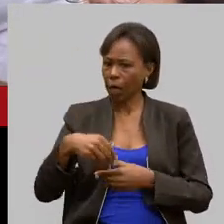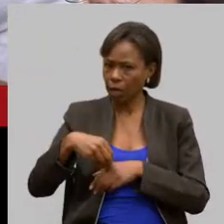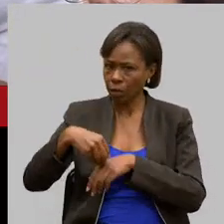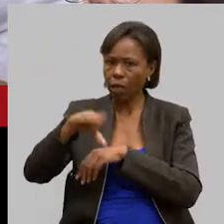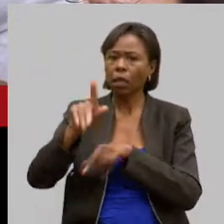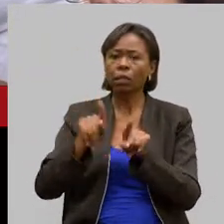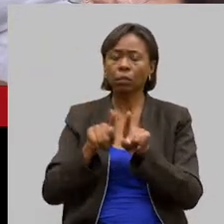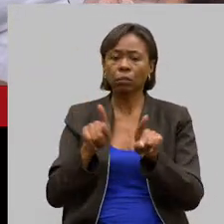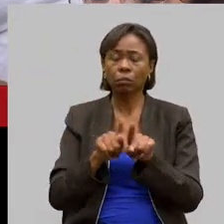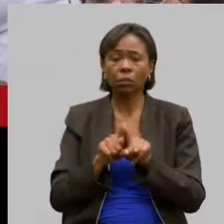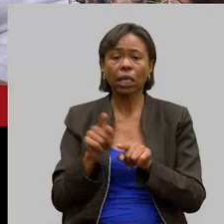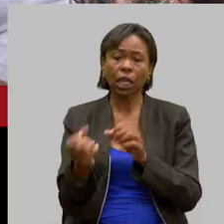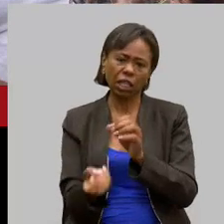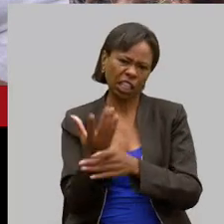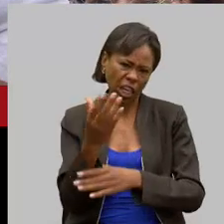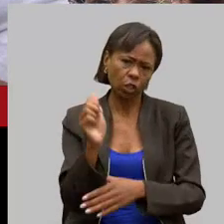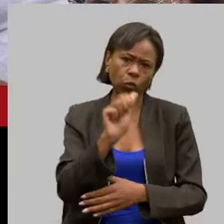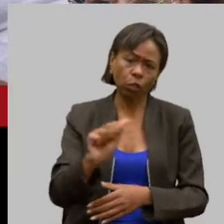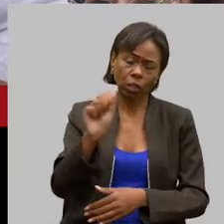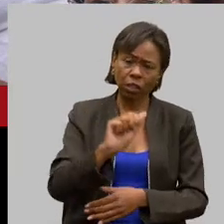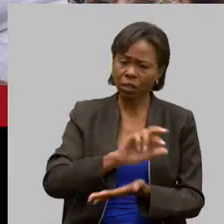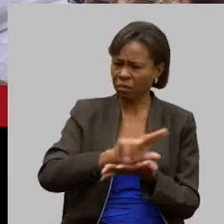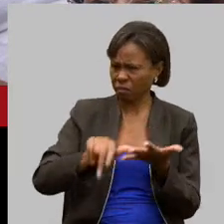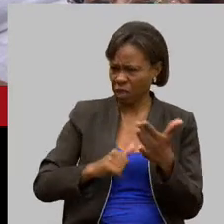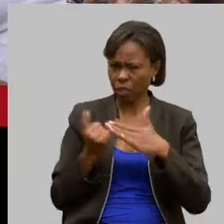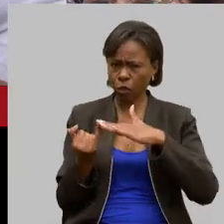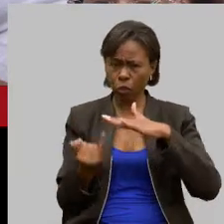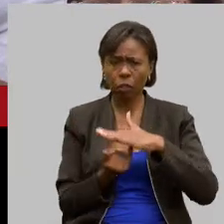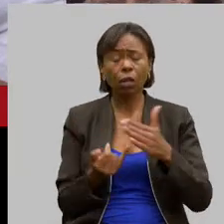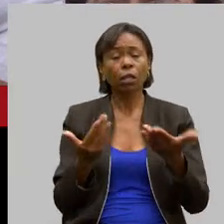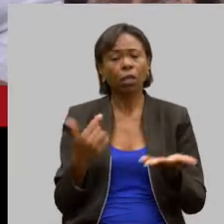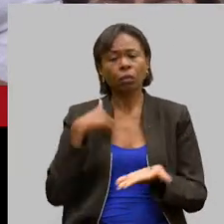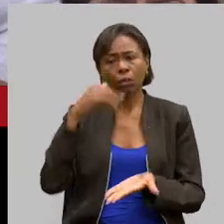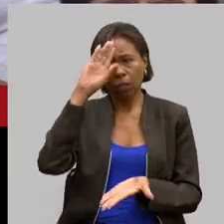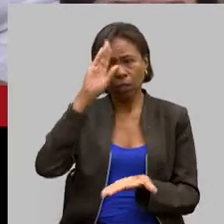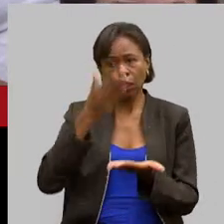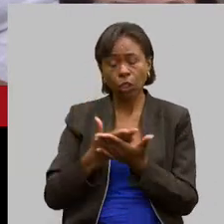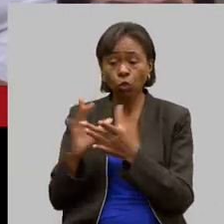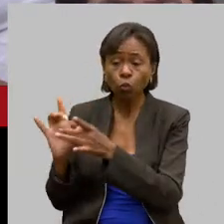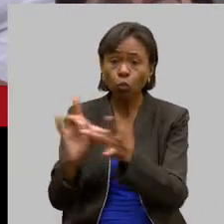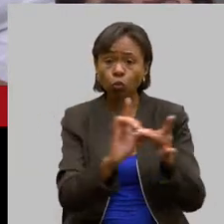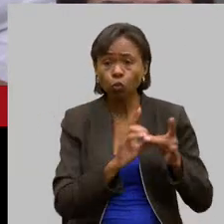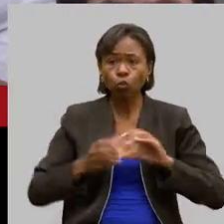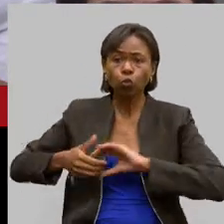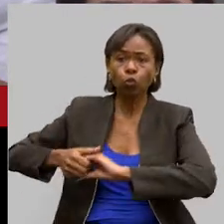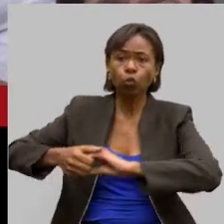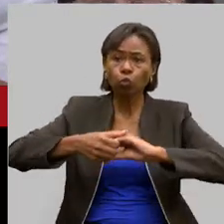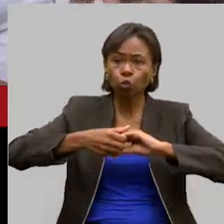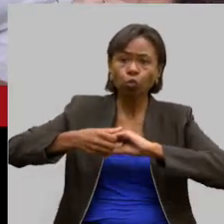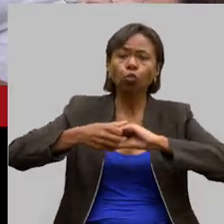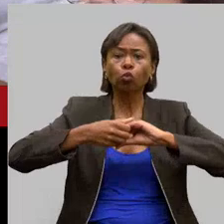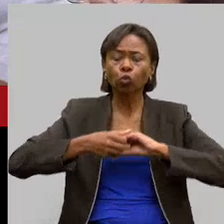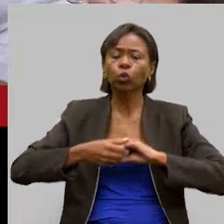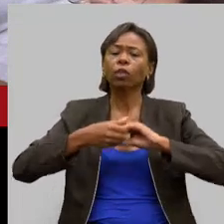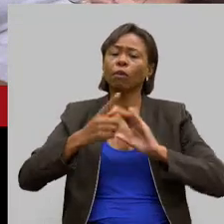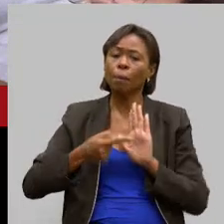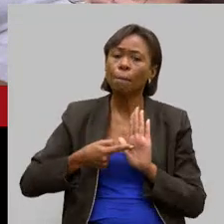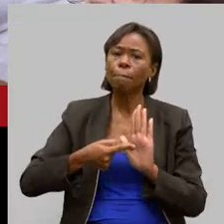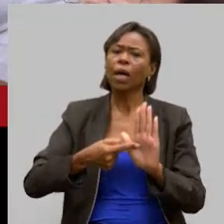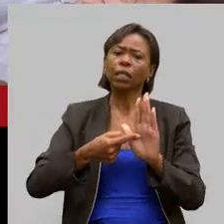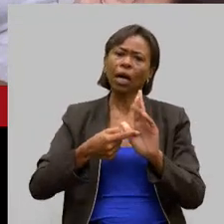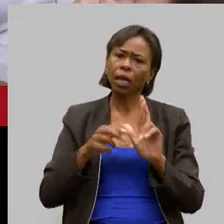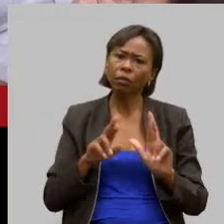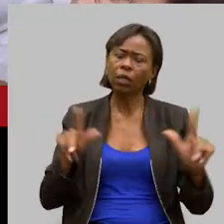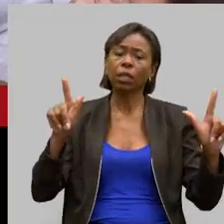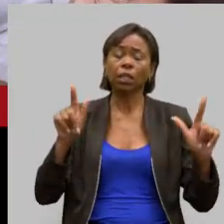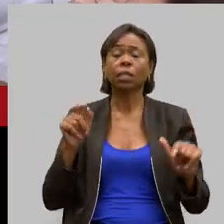aí associações e eu acredito sim que nós juntos de mãos dadas vamos fazer a diferença e a gente já tá começando